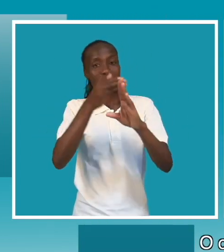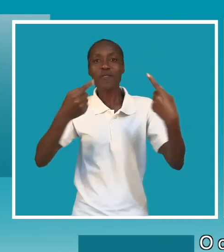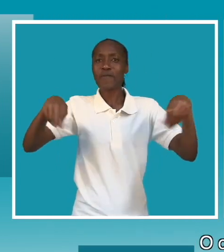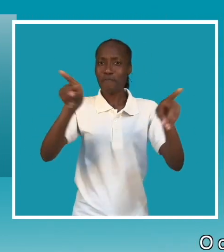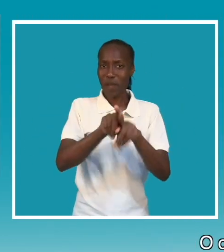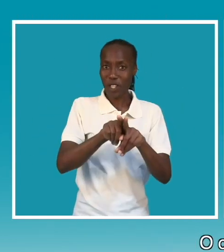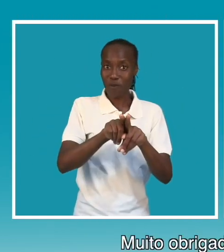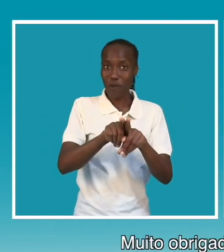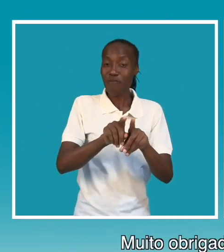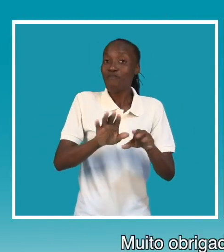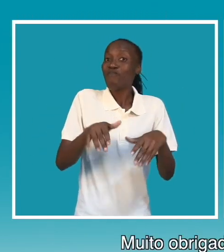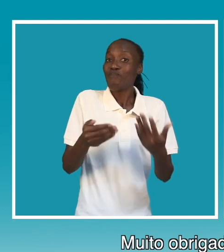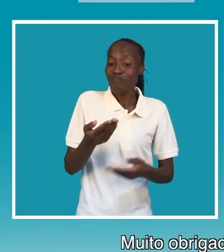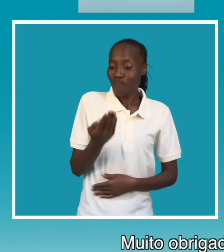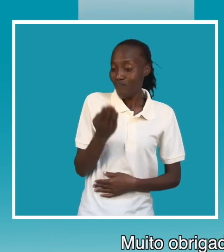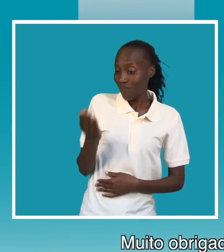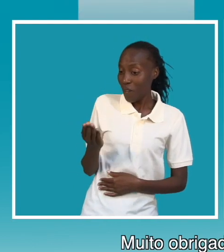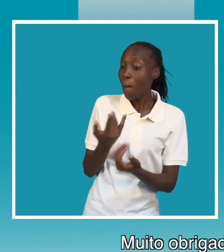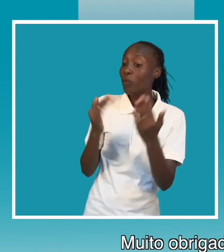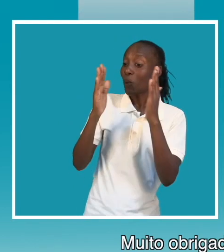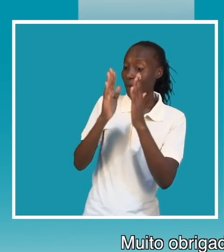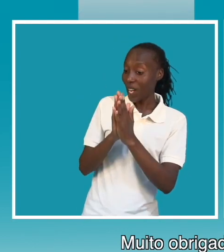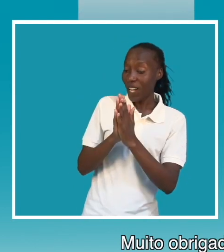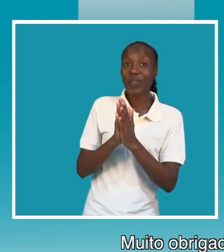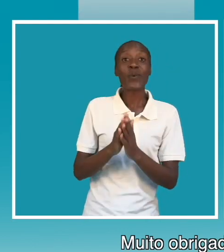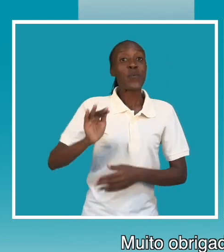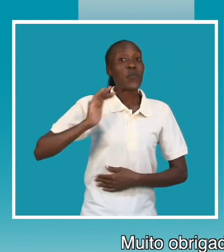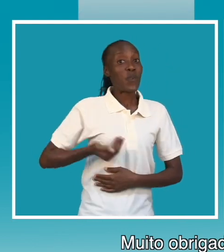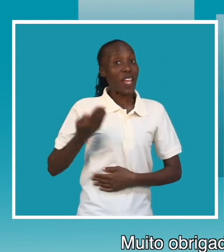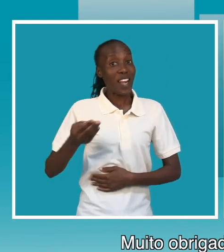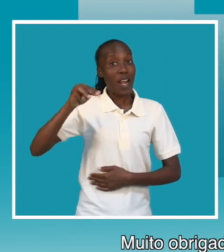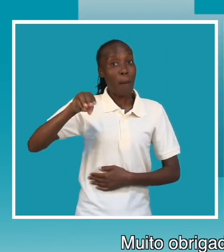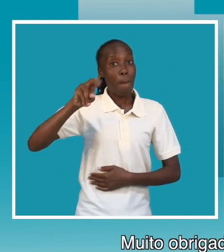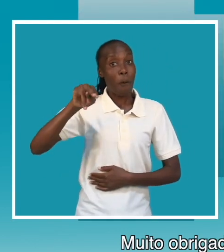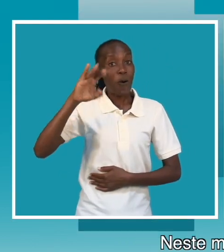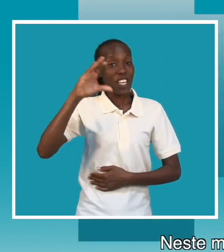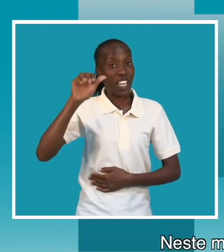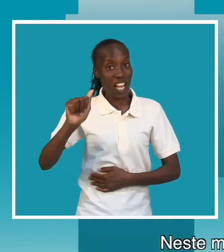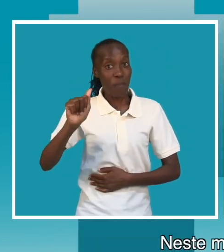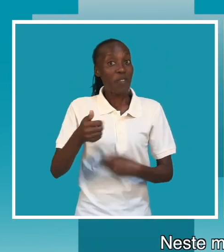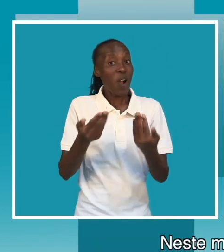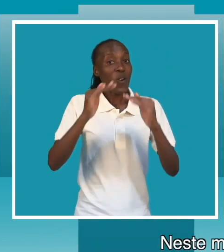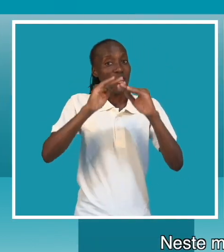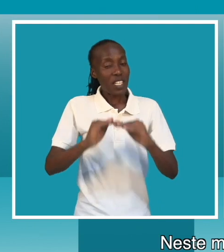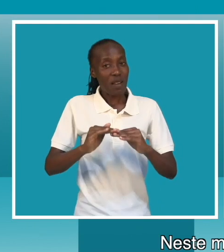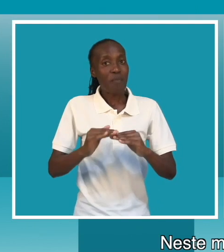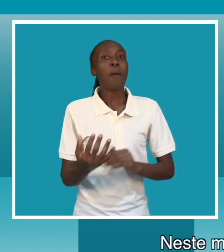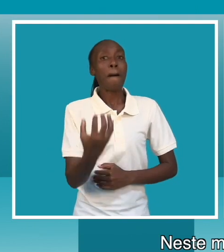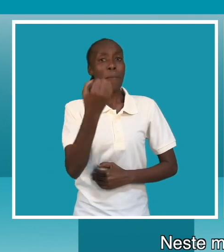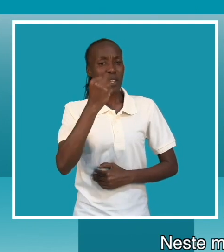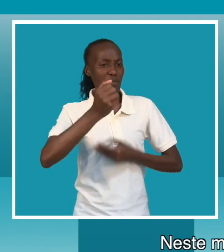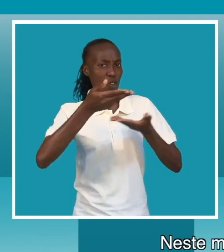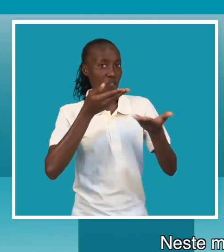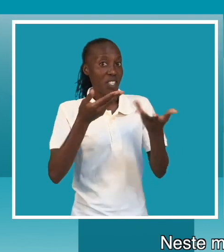aqui. Muito obrigado, sua monitora Mônica Massango. Neste momento vamos conversar com